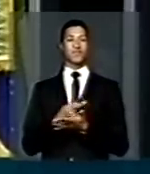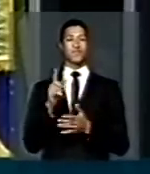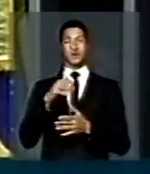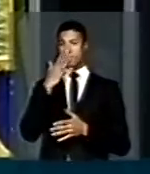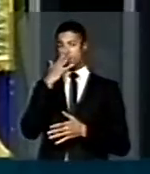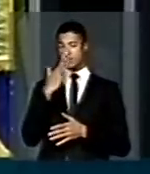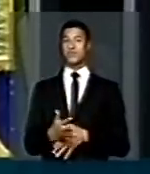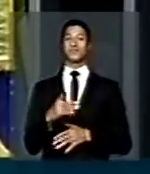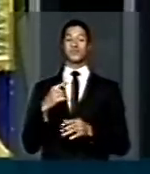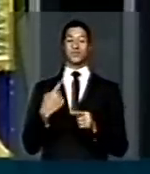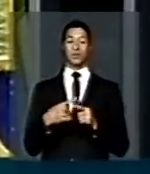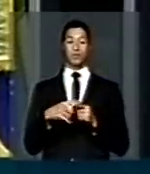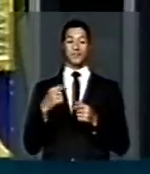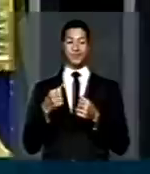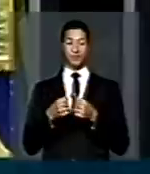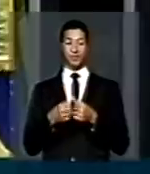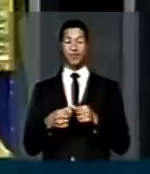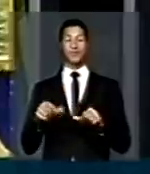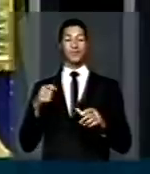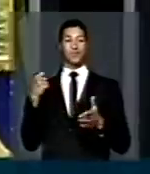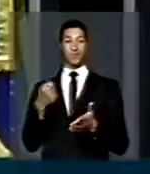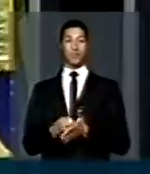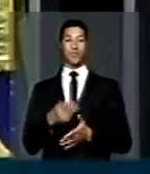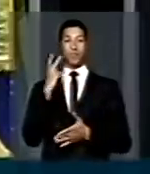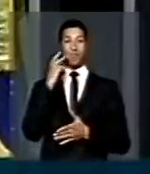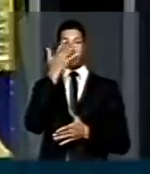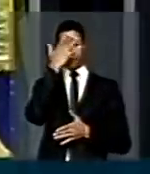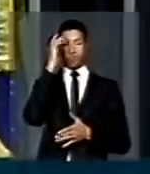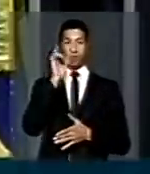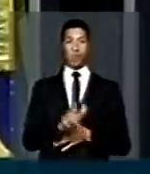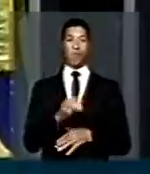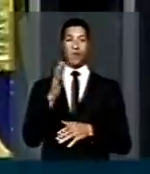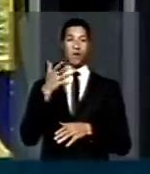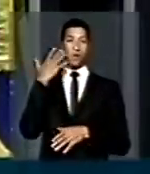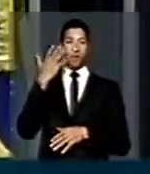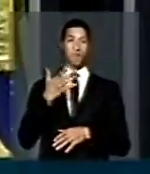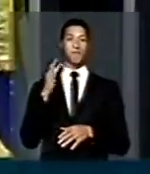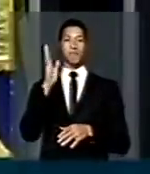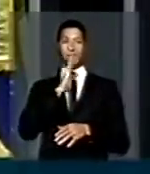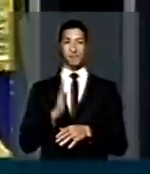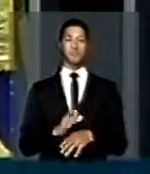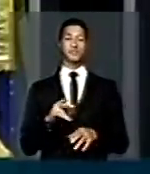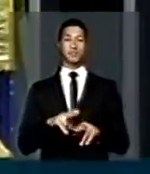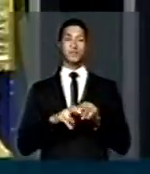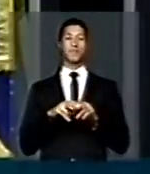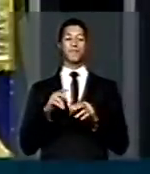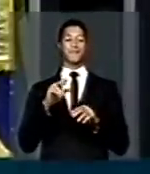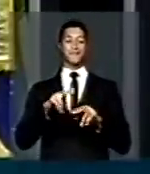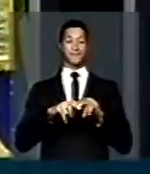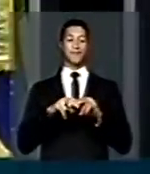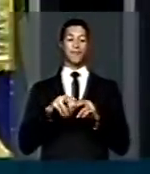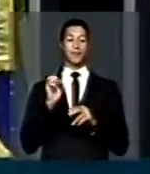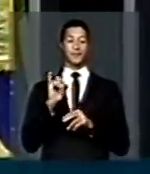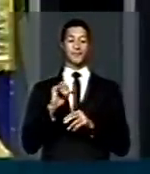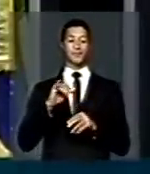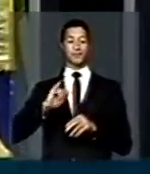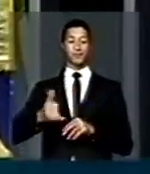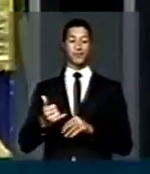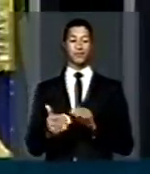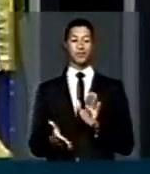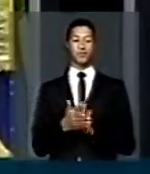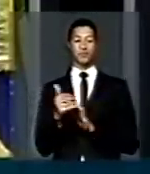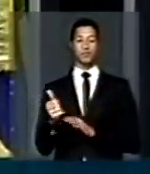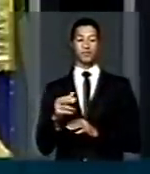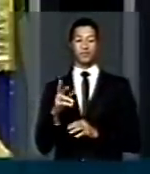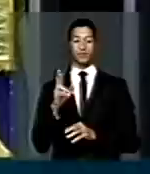absurdo o que tá se impondo ao consumidor brasileiro através do momento em que se aprovou